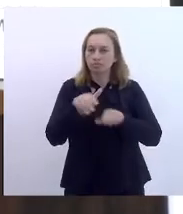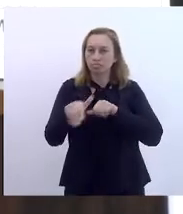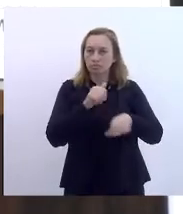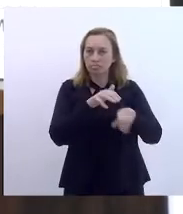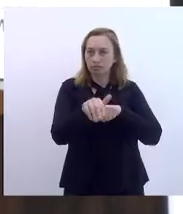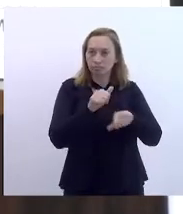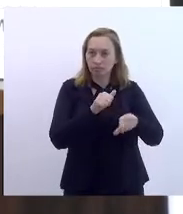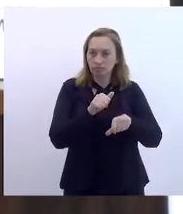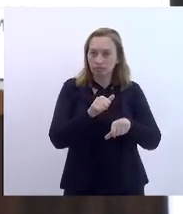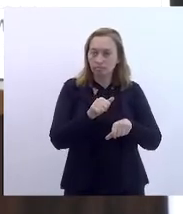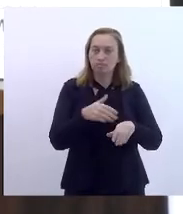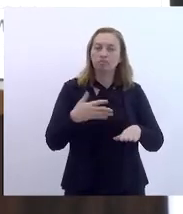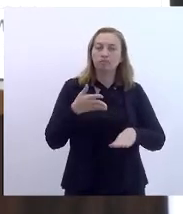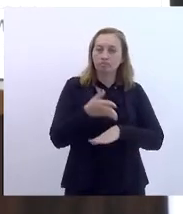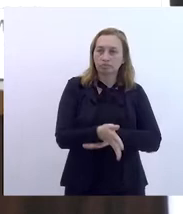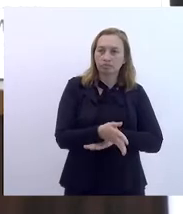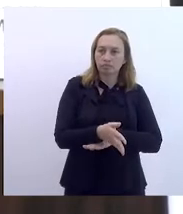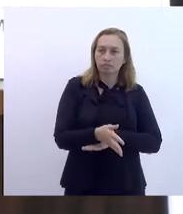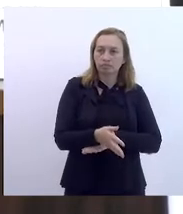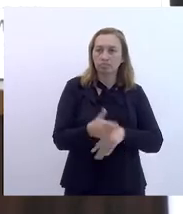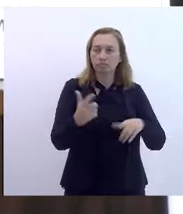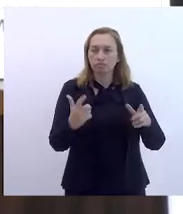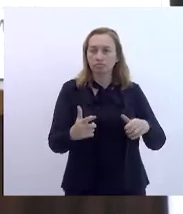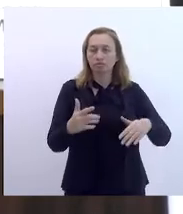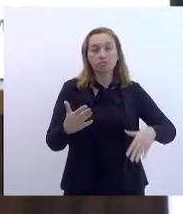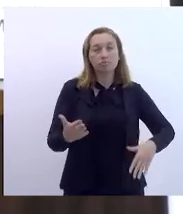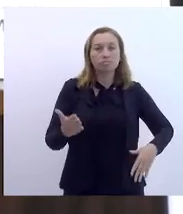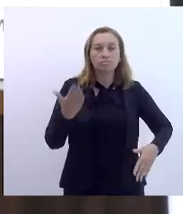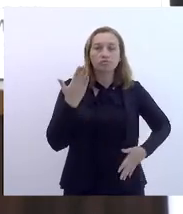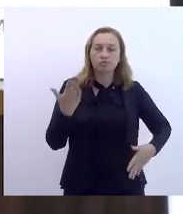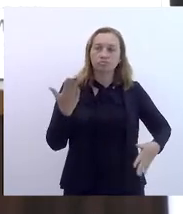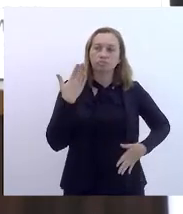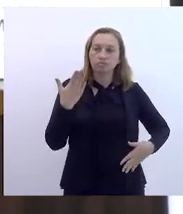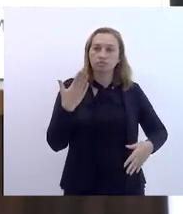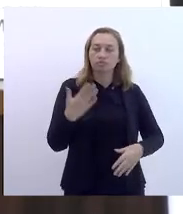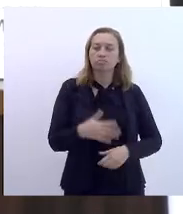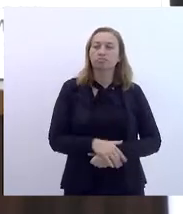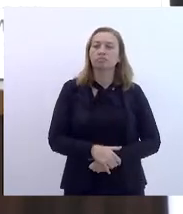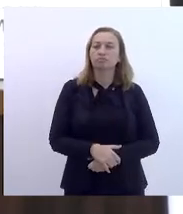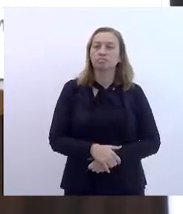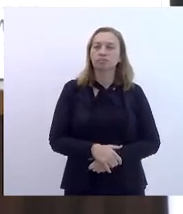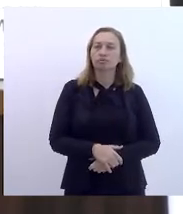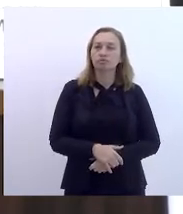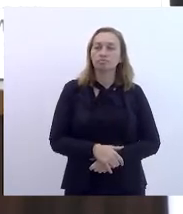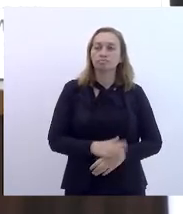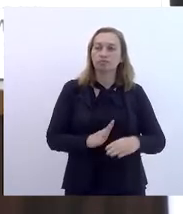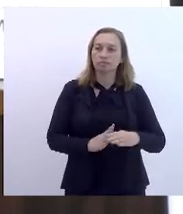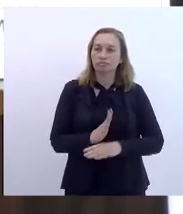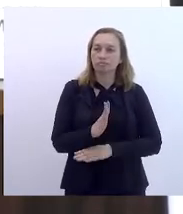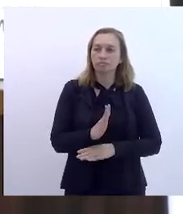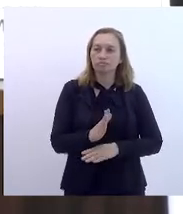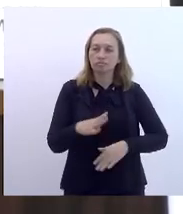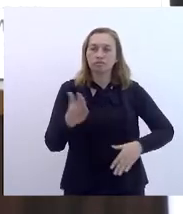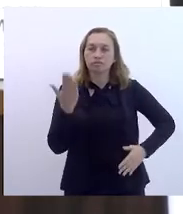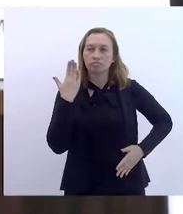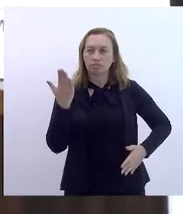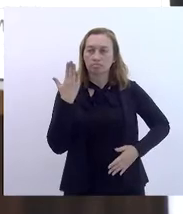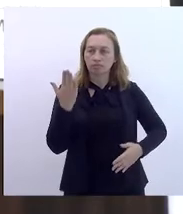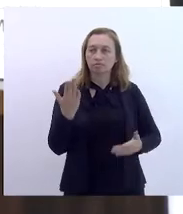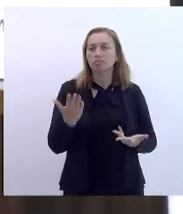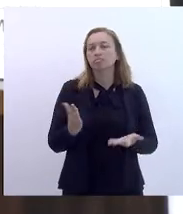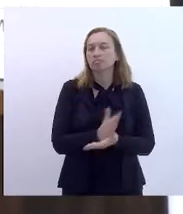para adentrar em espaços da criminalidade do romper fronteiras do cometimento de crime